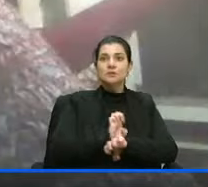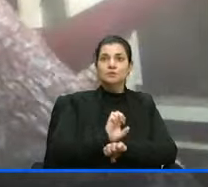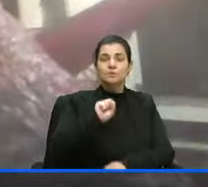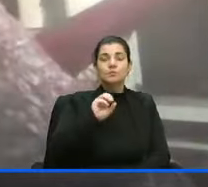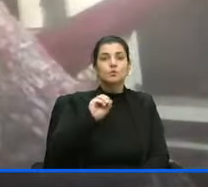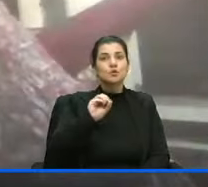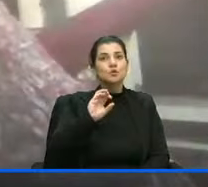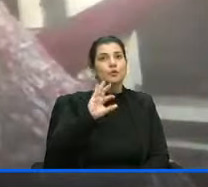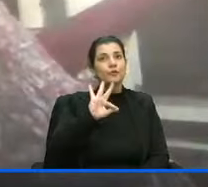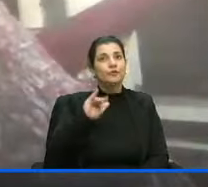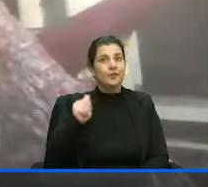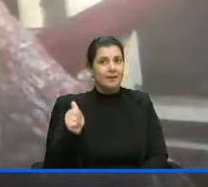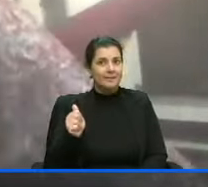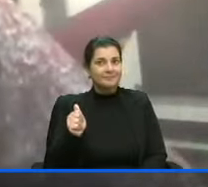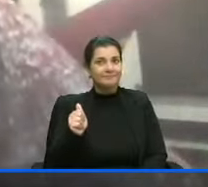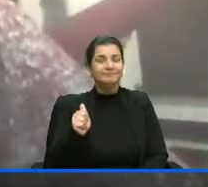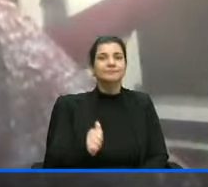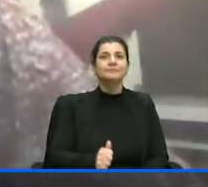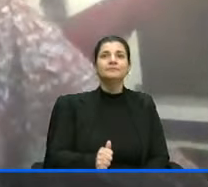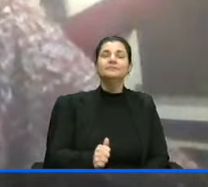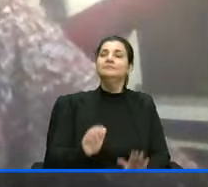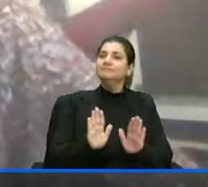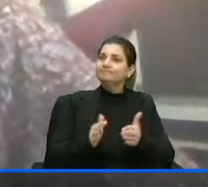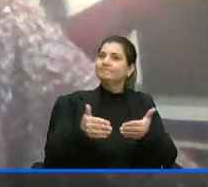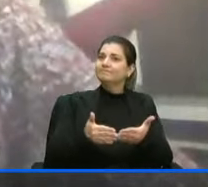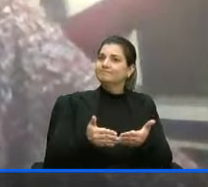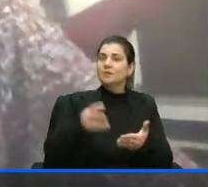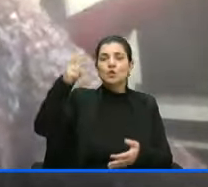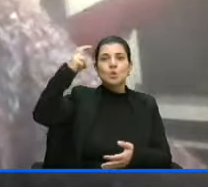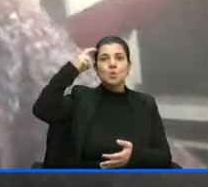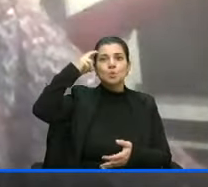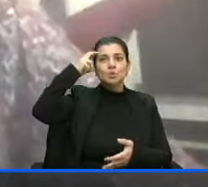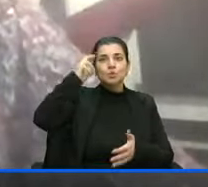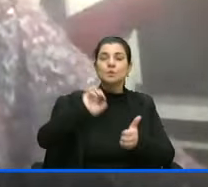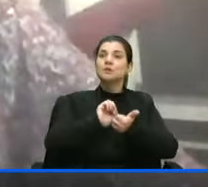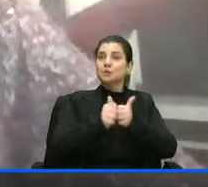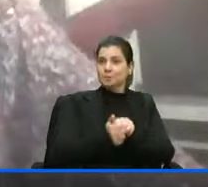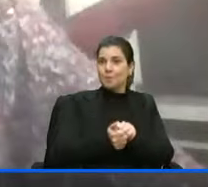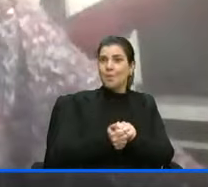de Educação, Cultura, Desporto, Ciência e Tecnologia.